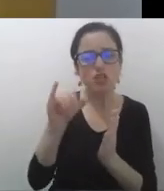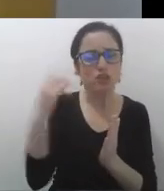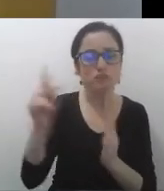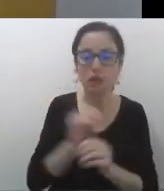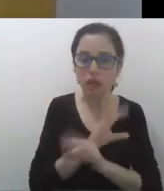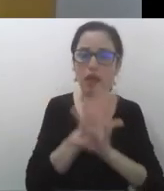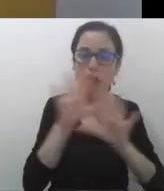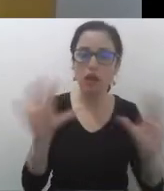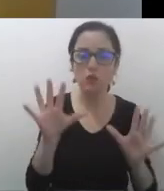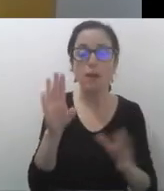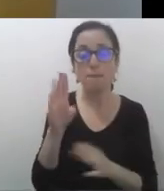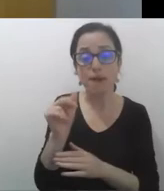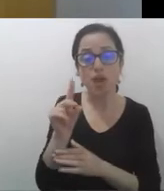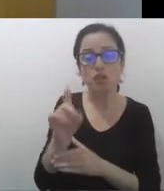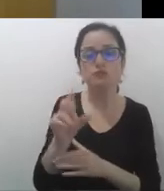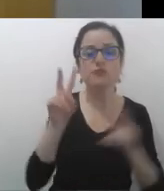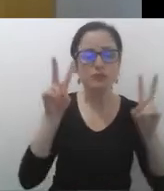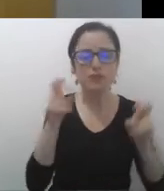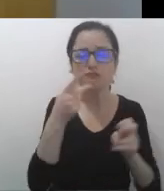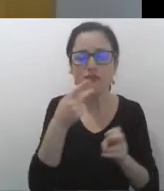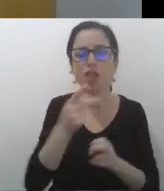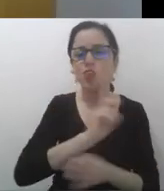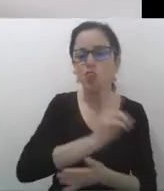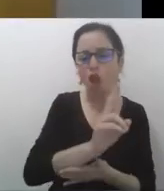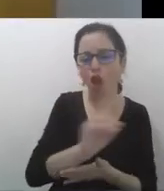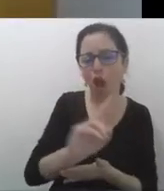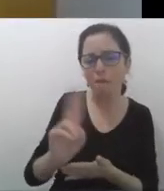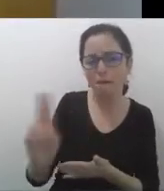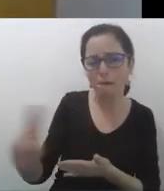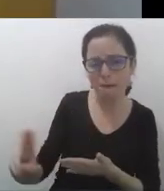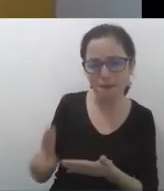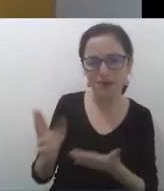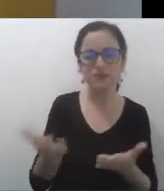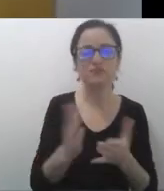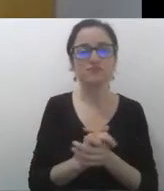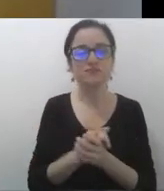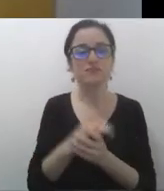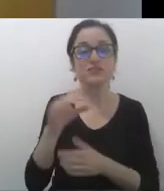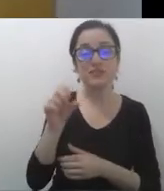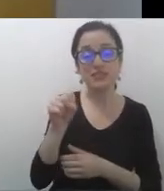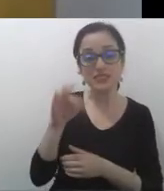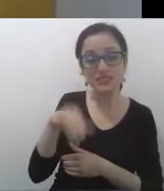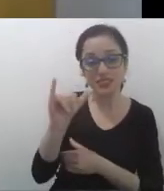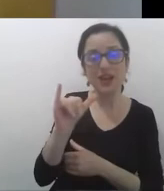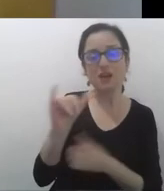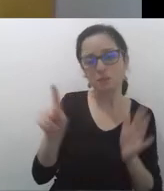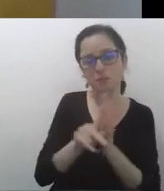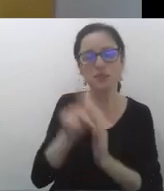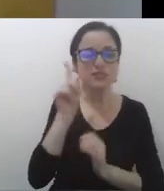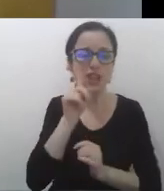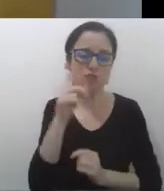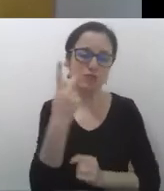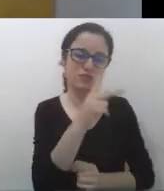isso é claríssimo, né? Como o Bardi tratava bem os chamados